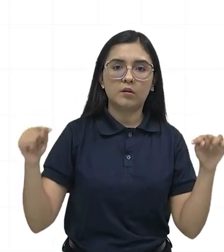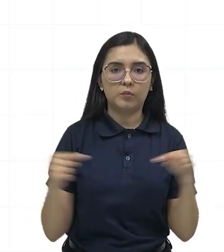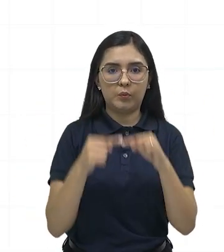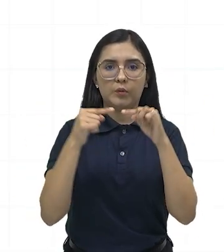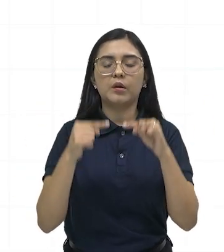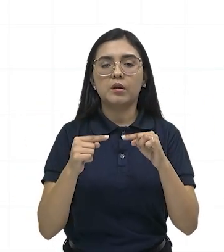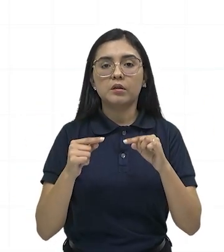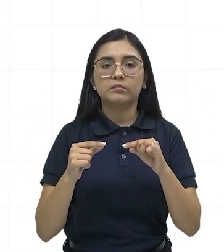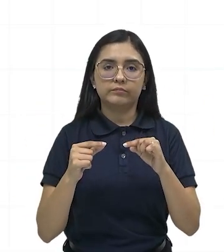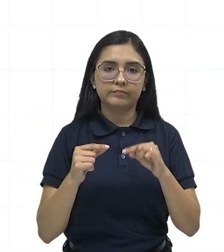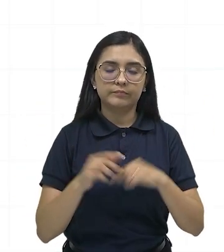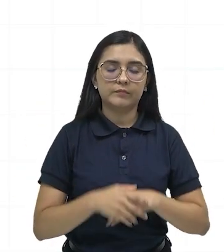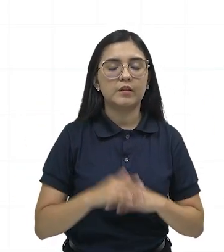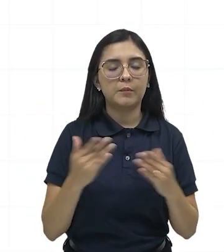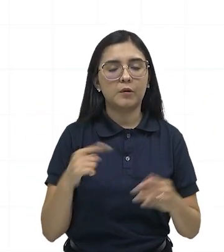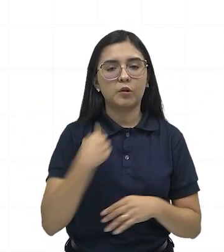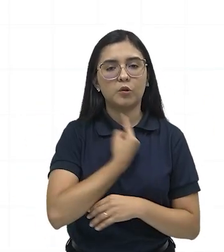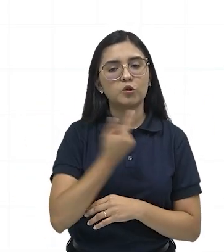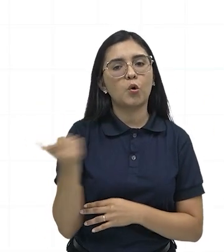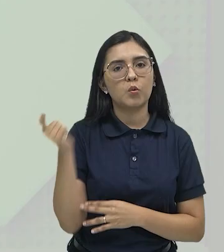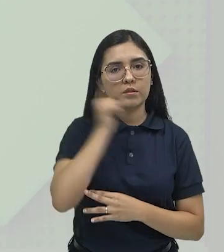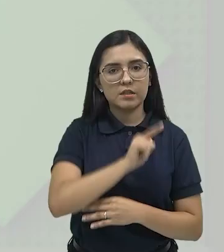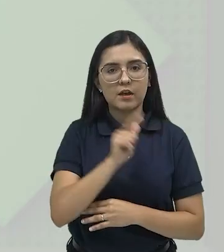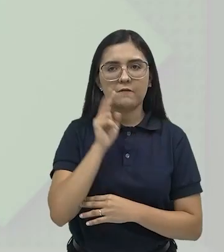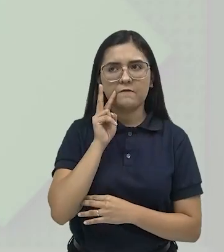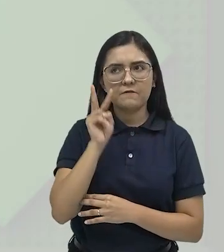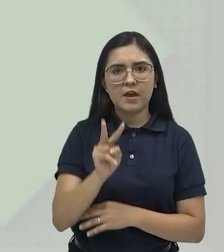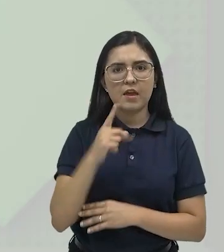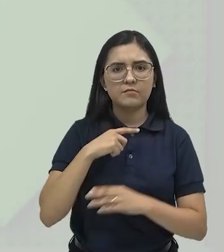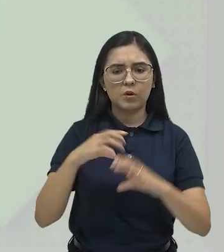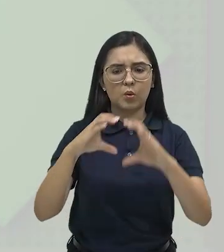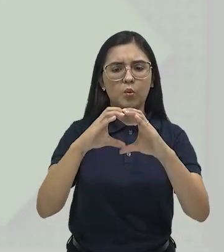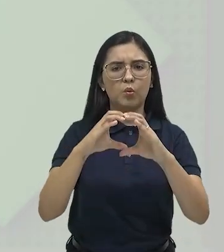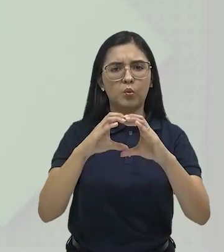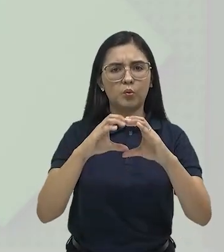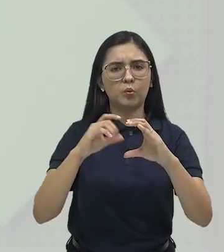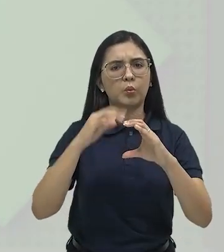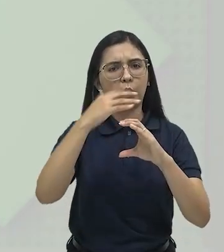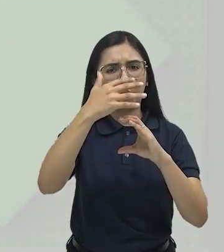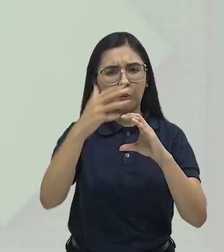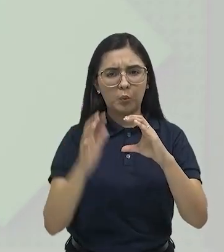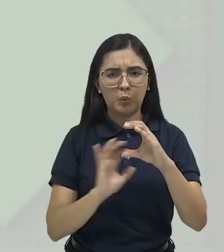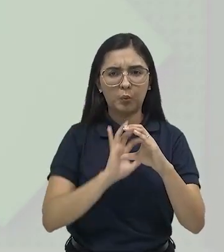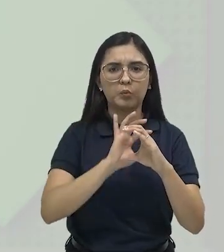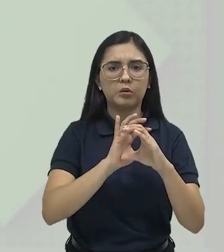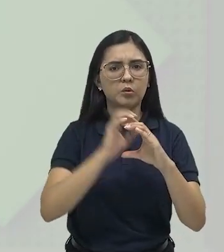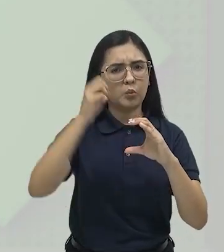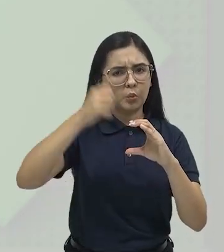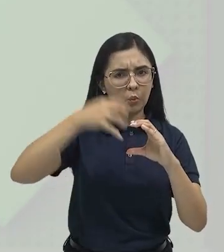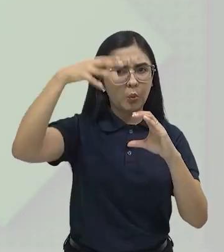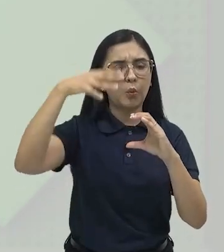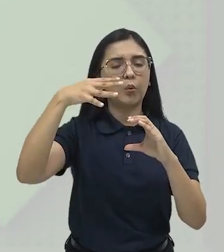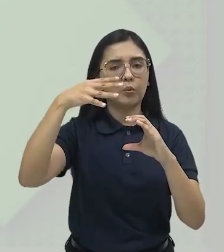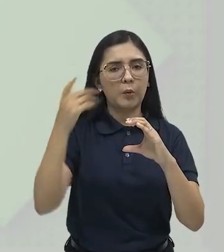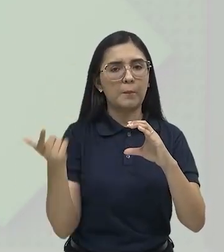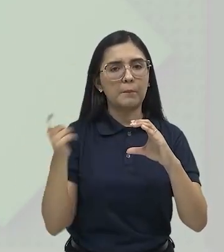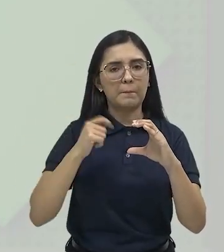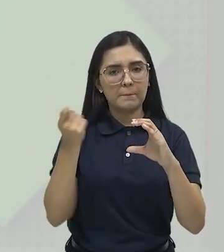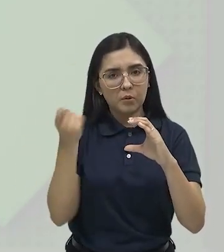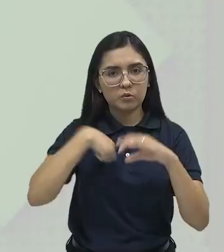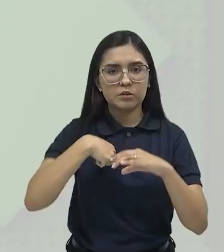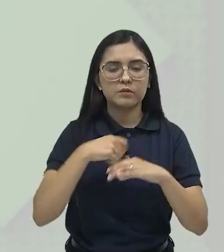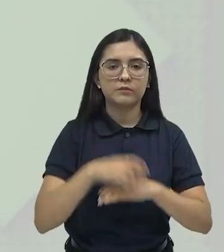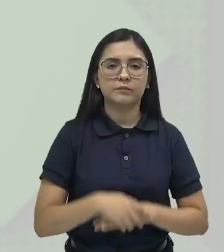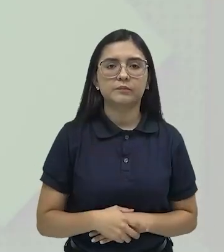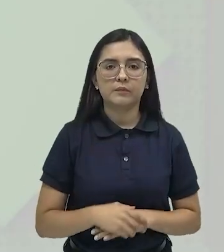gente consiga ver bem essa fase da Lua, né? Que é uma das fases mais bonitas, onde a gente consegue enxergar, a